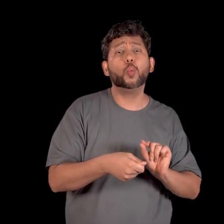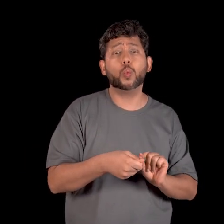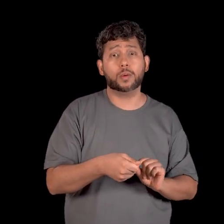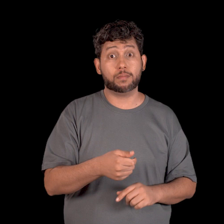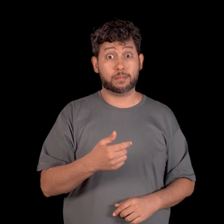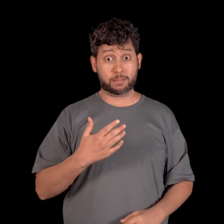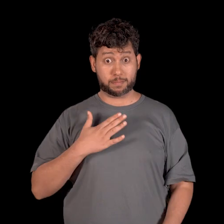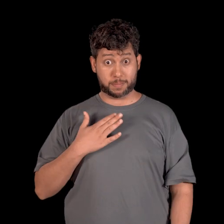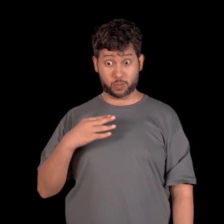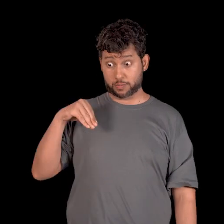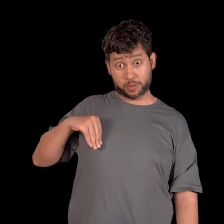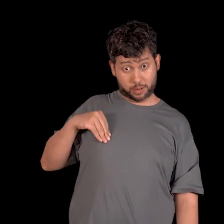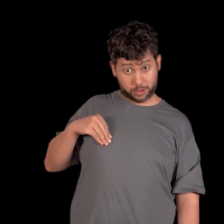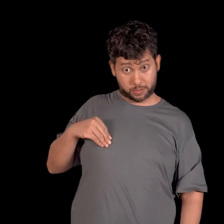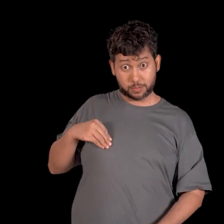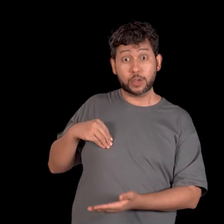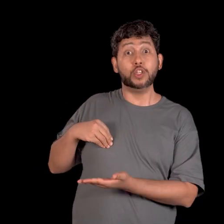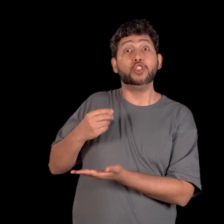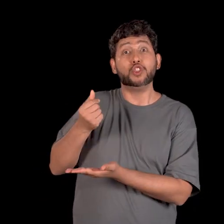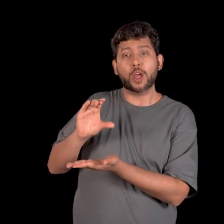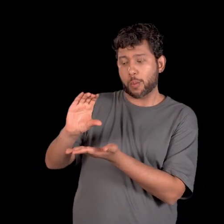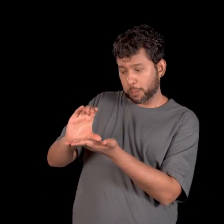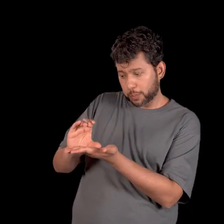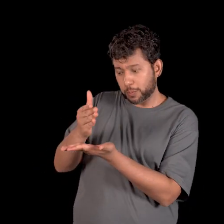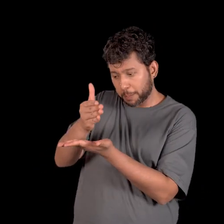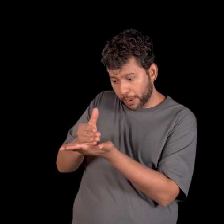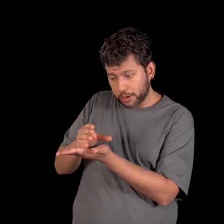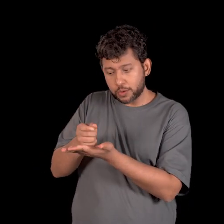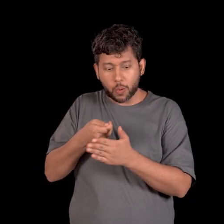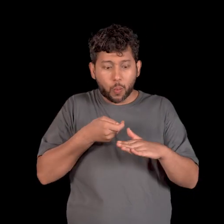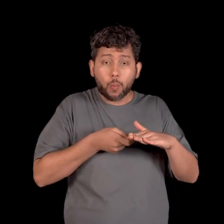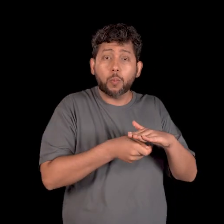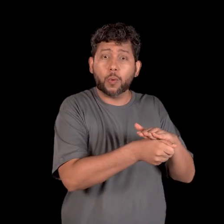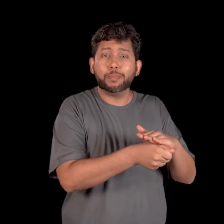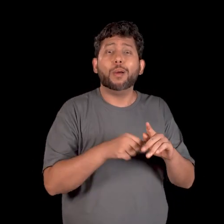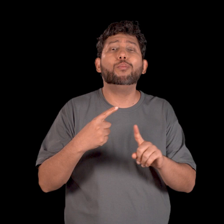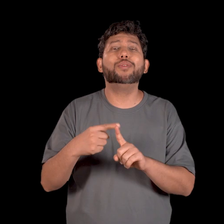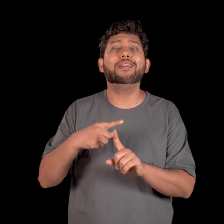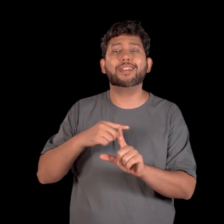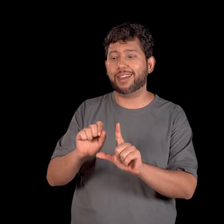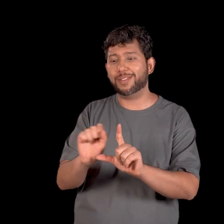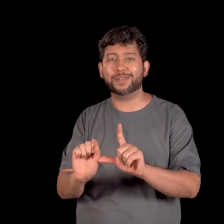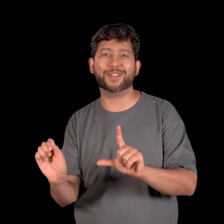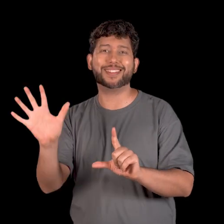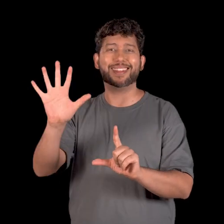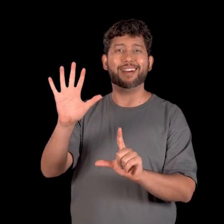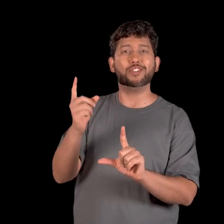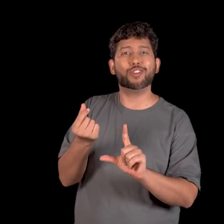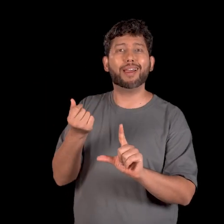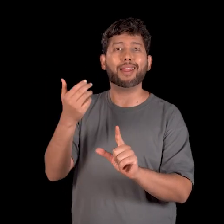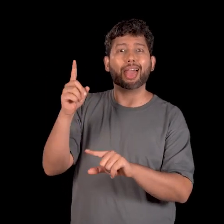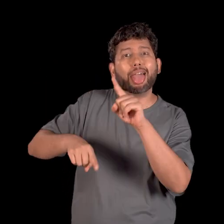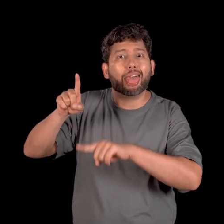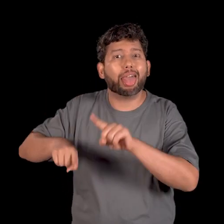dinheiro. Investir é aplicar parte de seu dinheiro com o propósito de obter um montante maior no futuro, vencendo dessa forma o